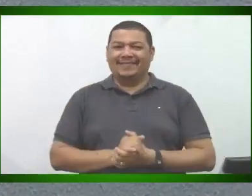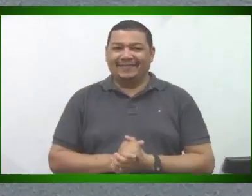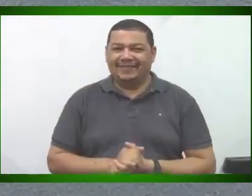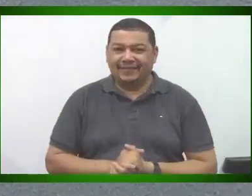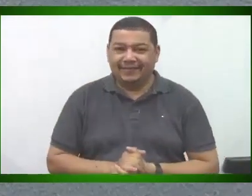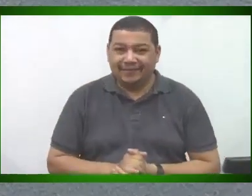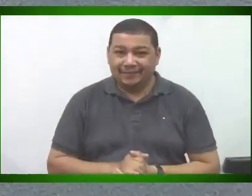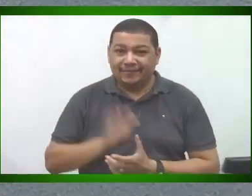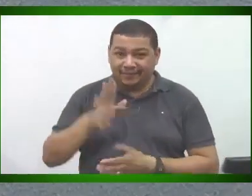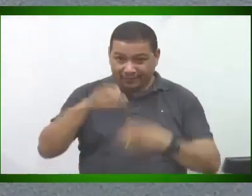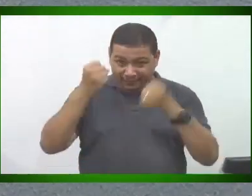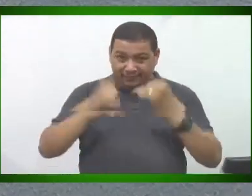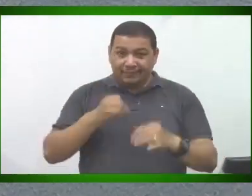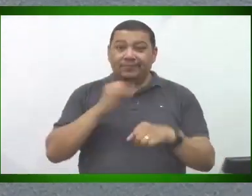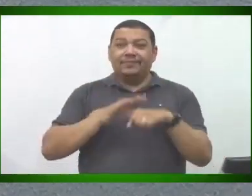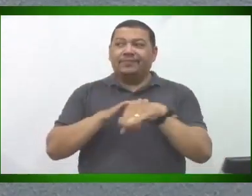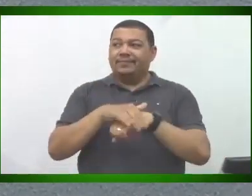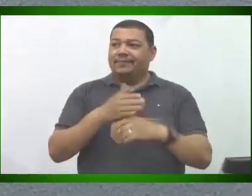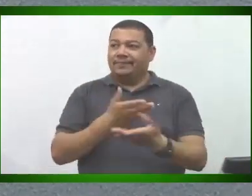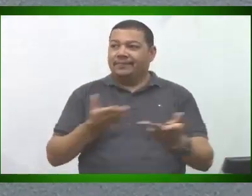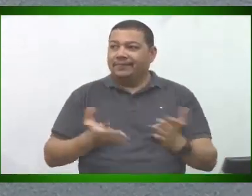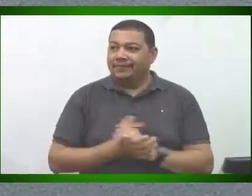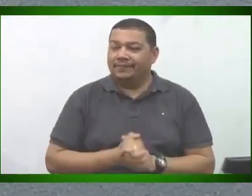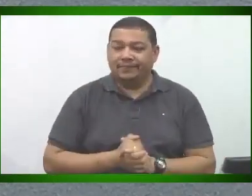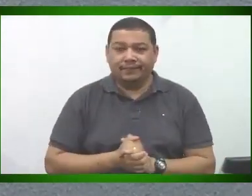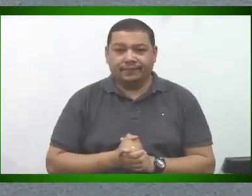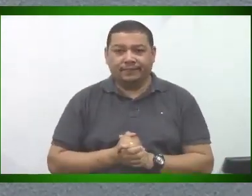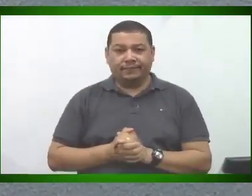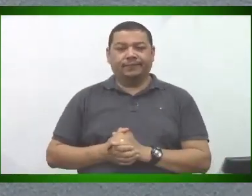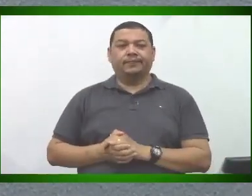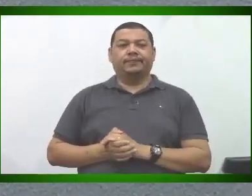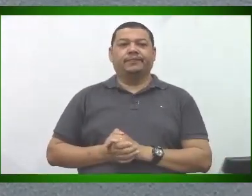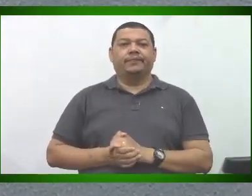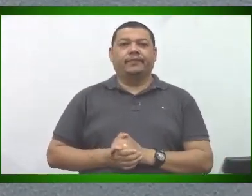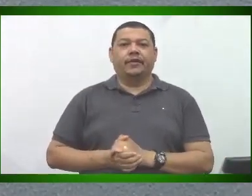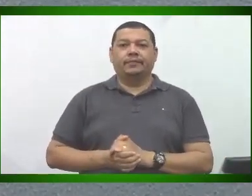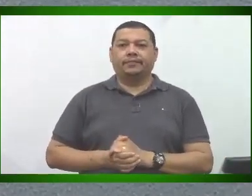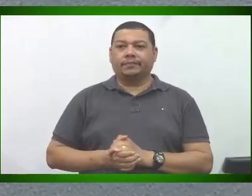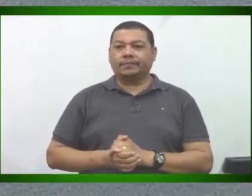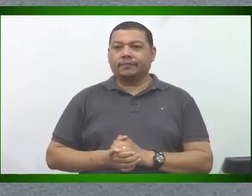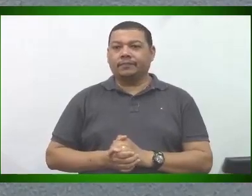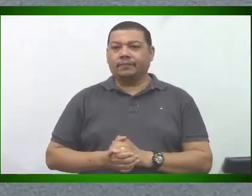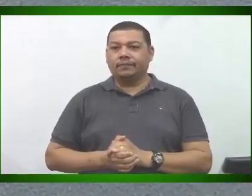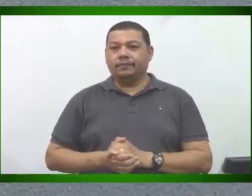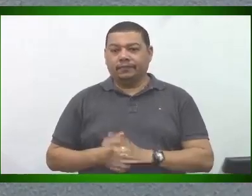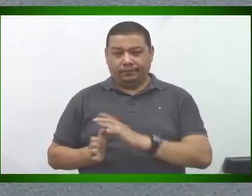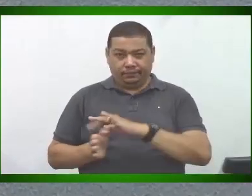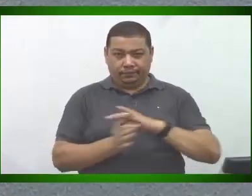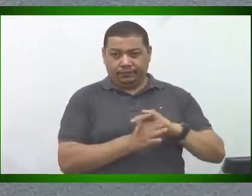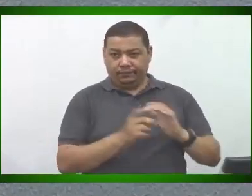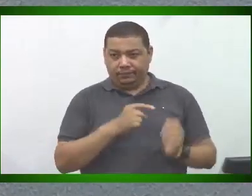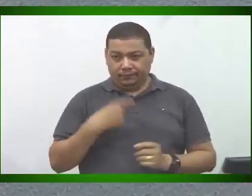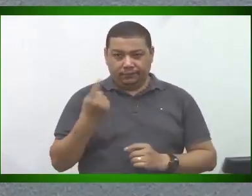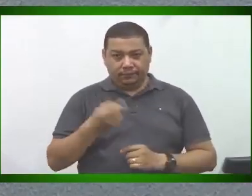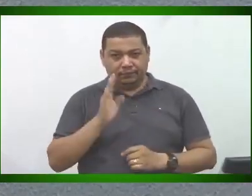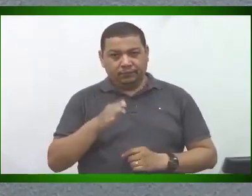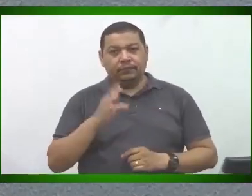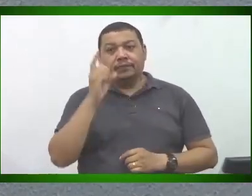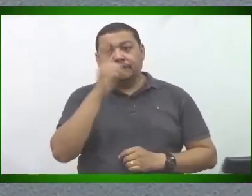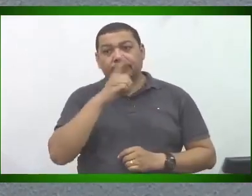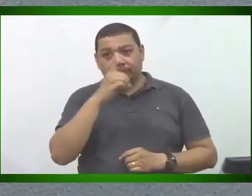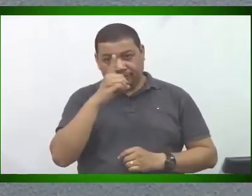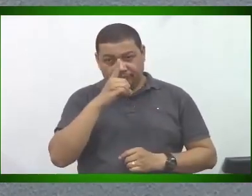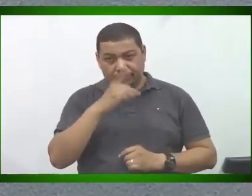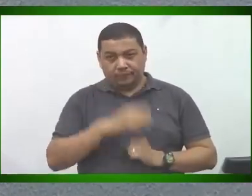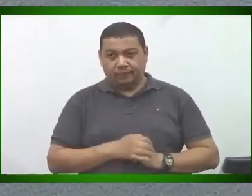dizendo, boa noite a todos. Nós tivemos aí, participando também, no domingo